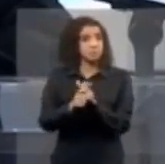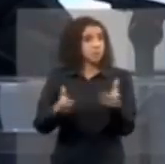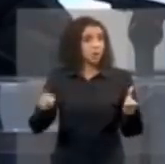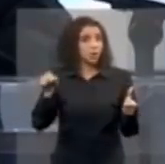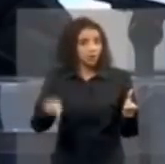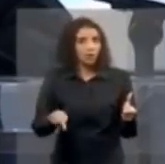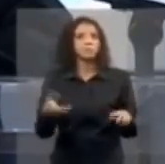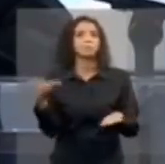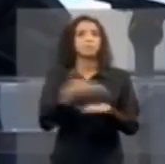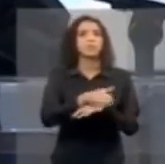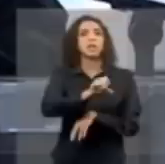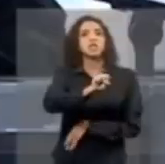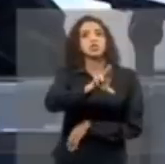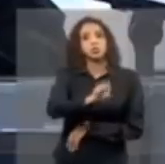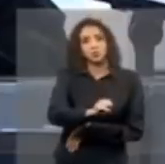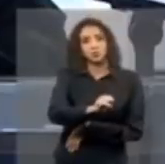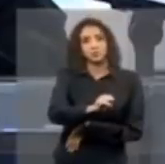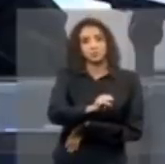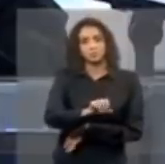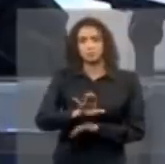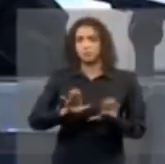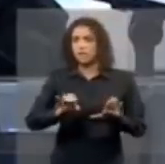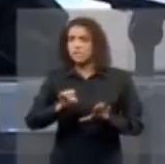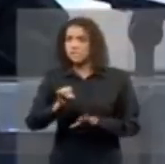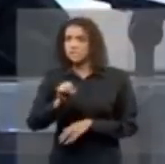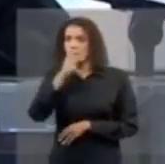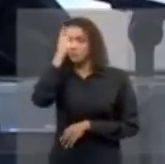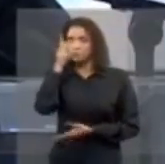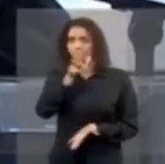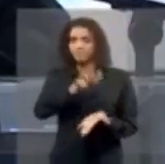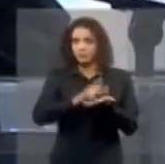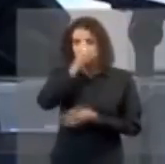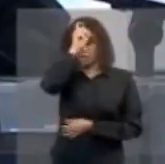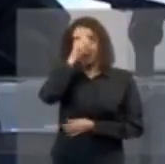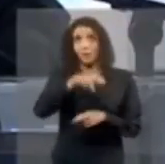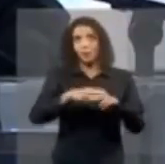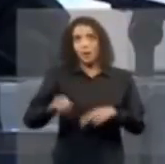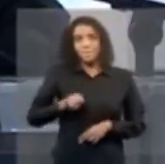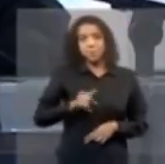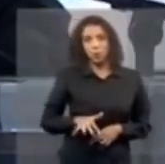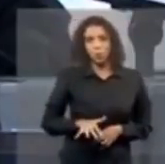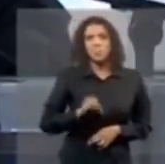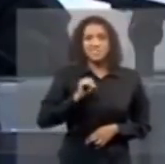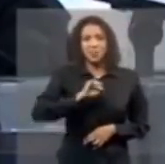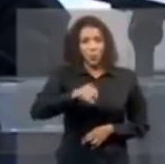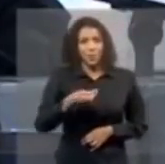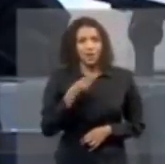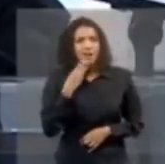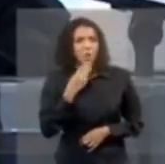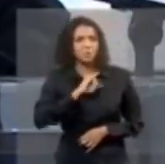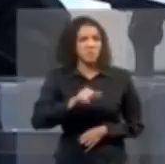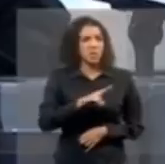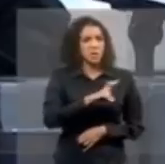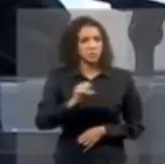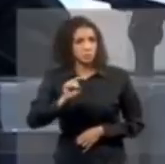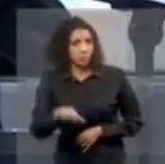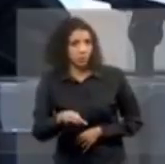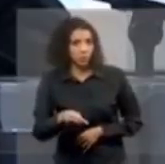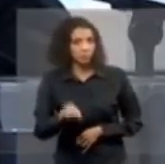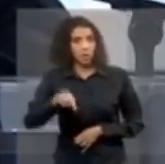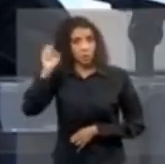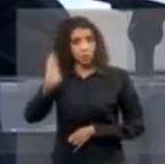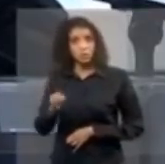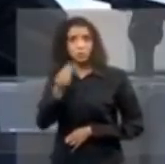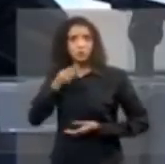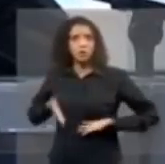quais passam pelo SUS. Se as internações por aborto fossem 1 milhão ou 1,5 milhão, o número de nascimentos